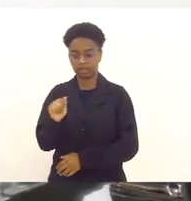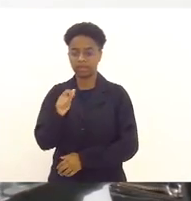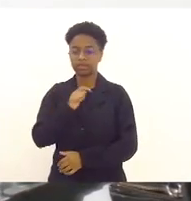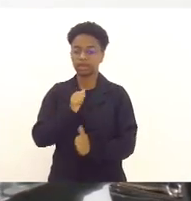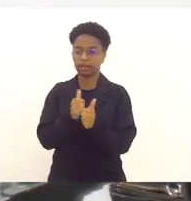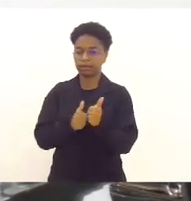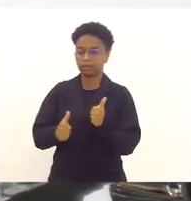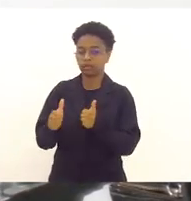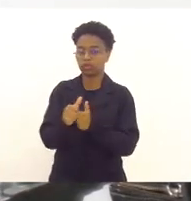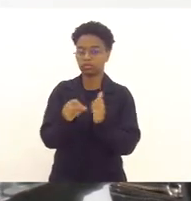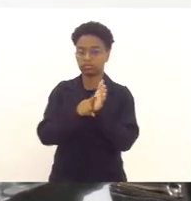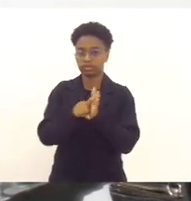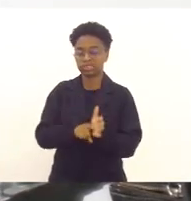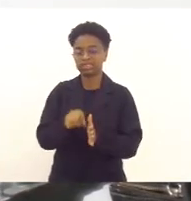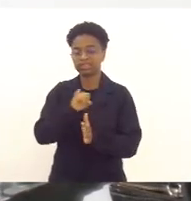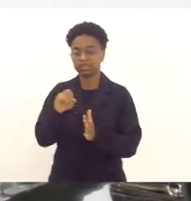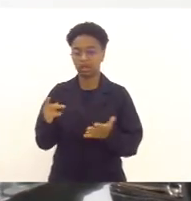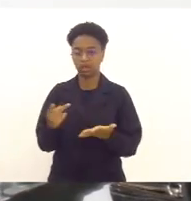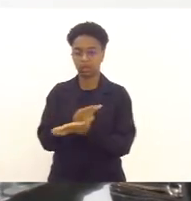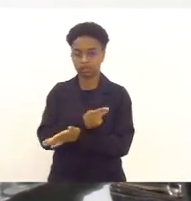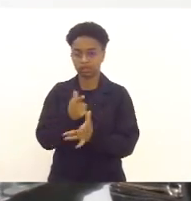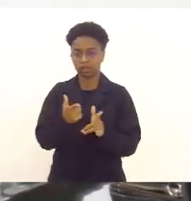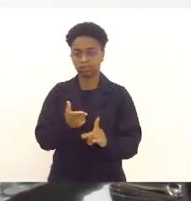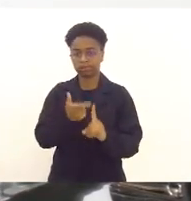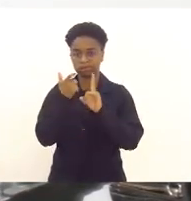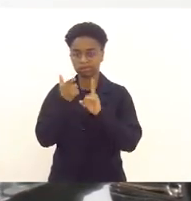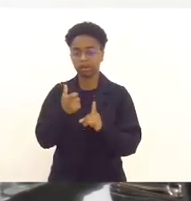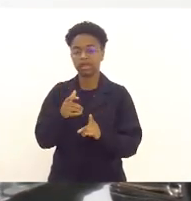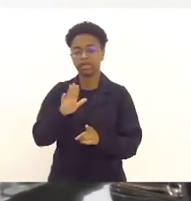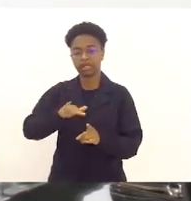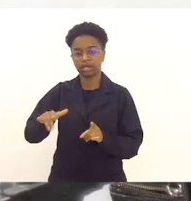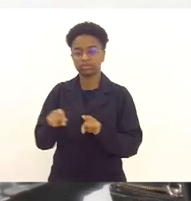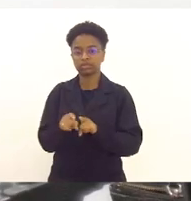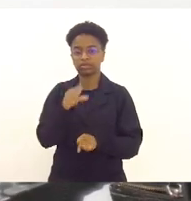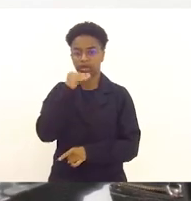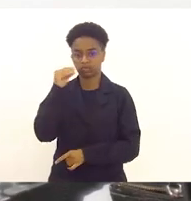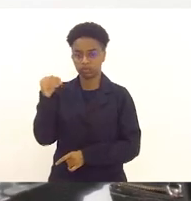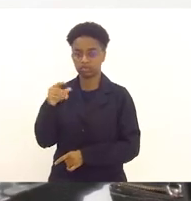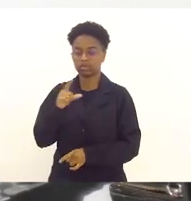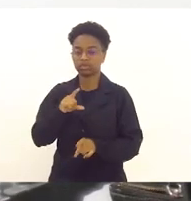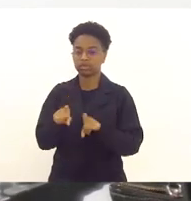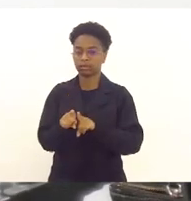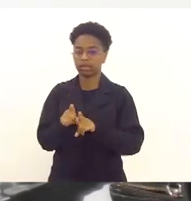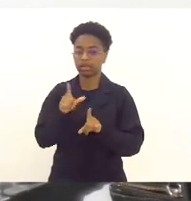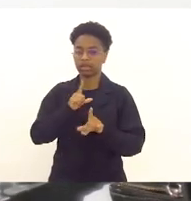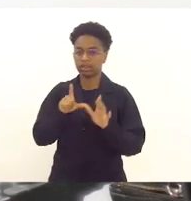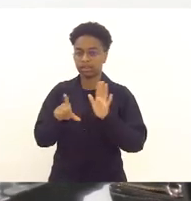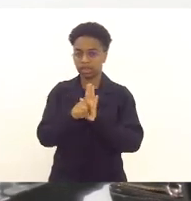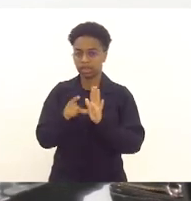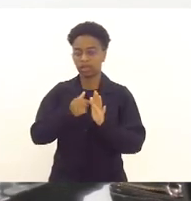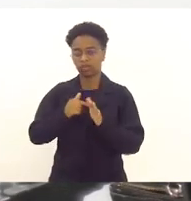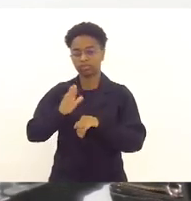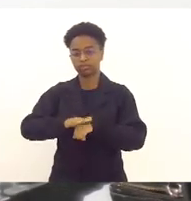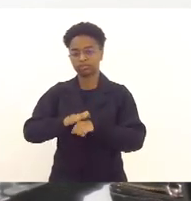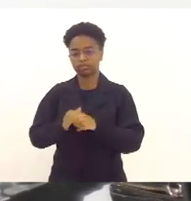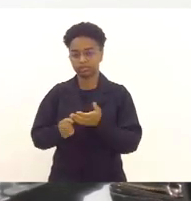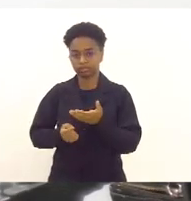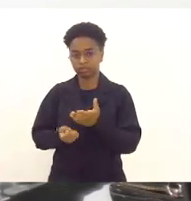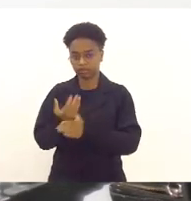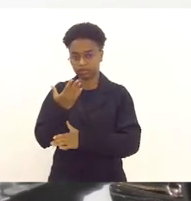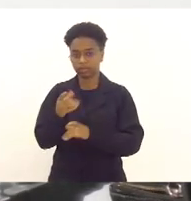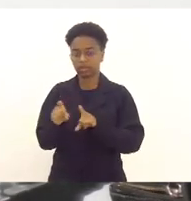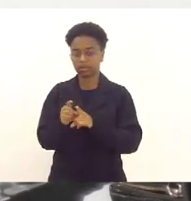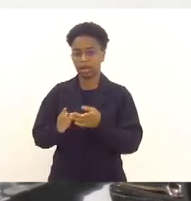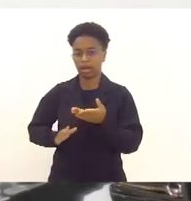e investigação em caso de assassinatos de crianças e adolescentes uma lei de minha autoria sancionada pelo governo